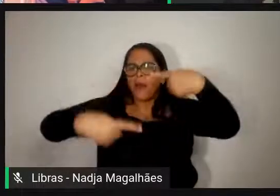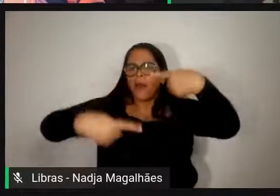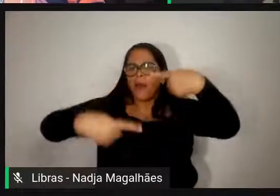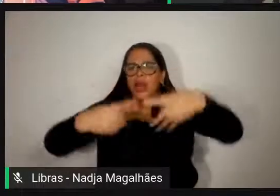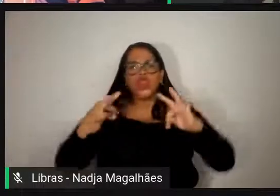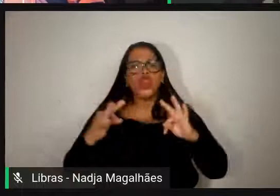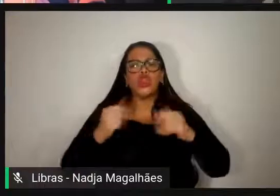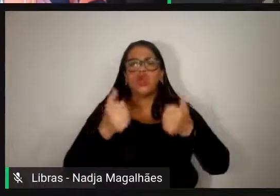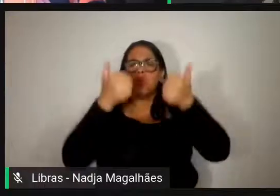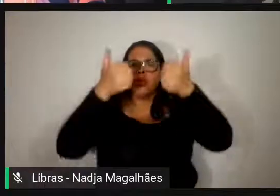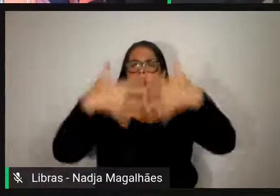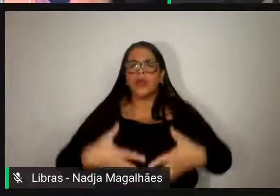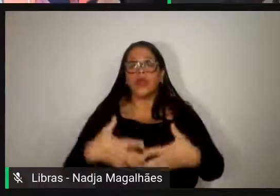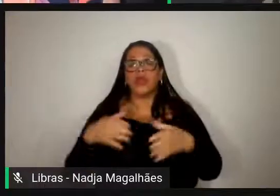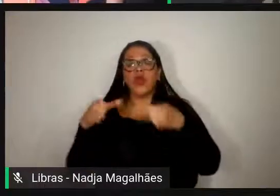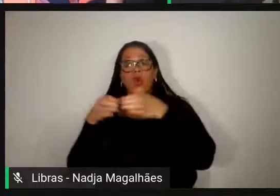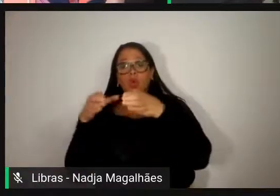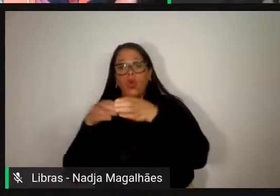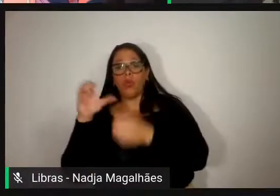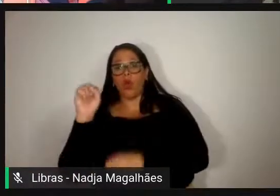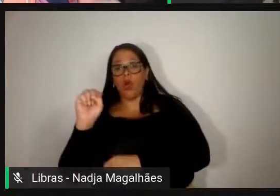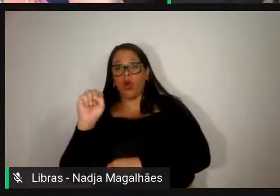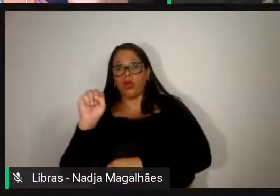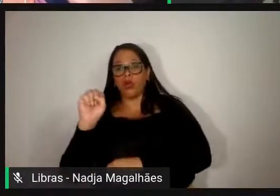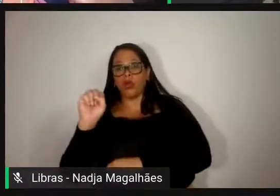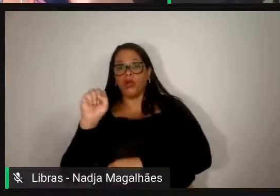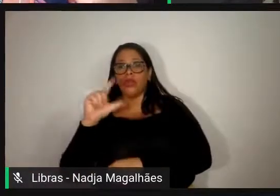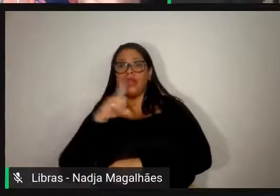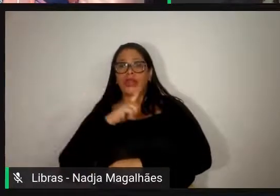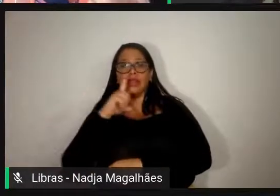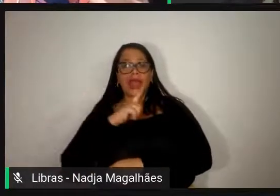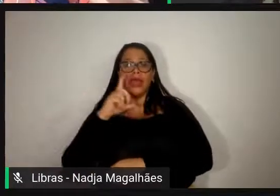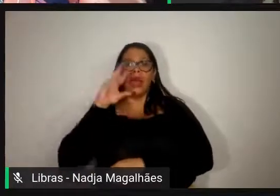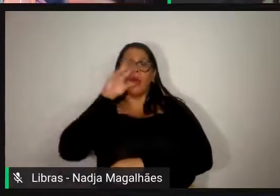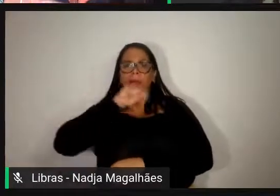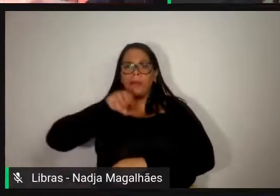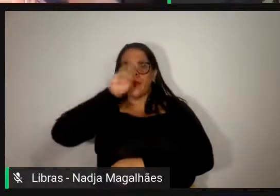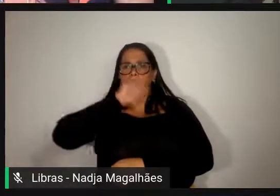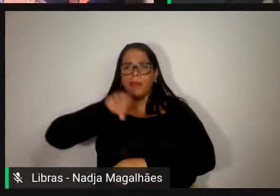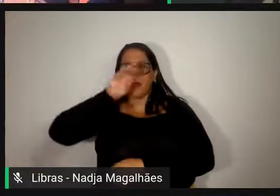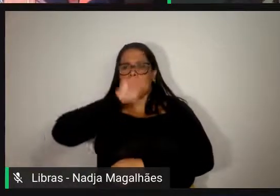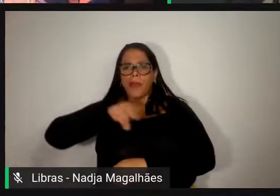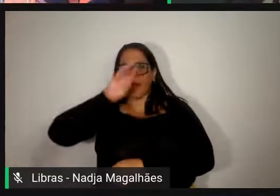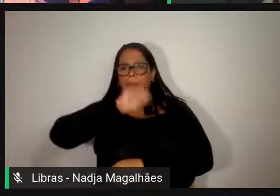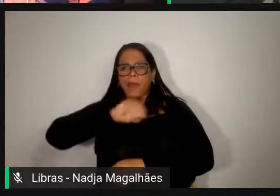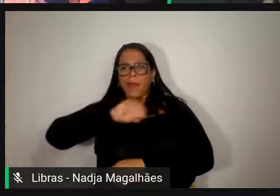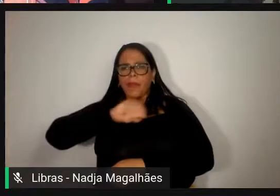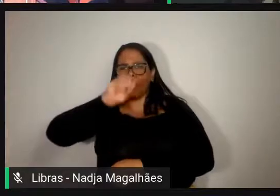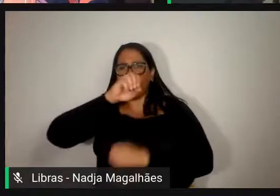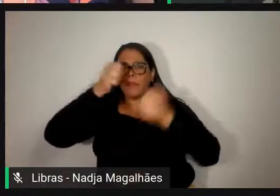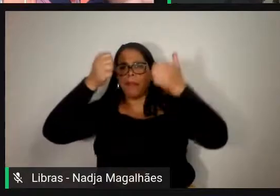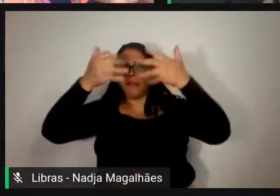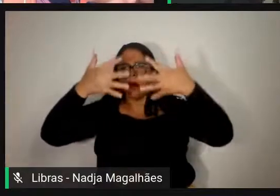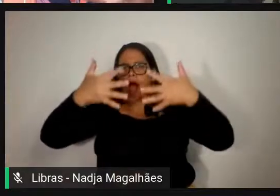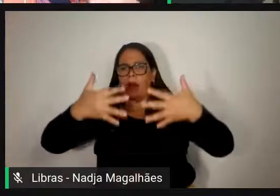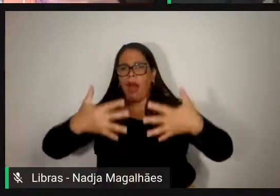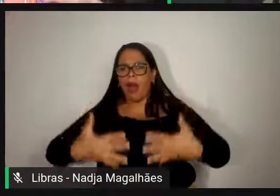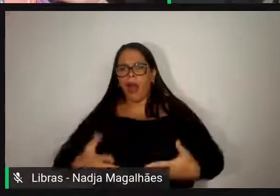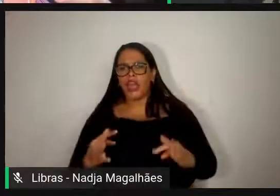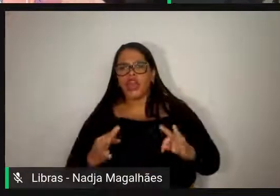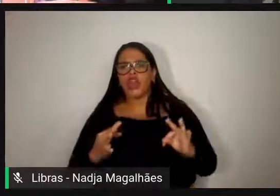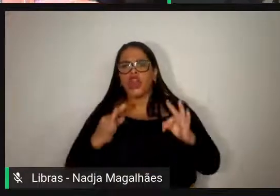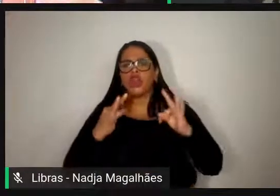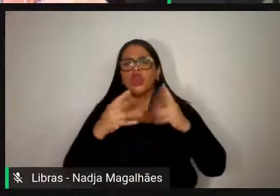casas legislativas que oferecem explicações orais também ao longo da transmissão. E